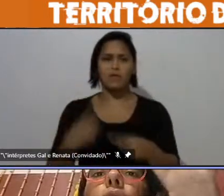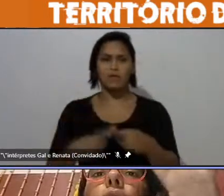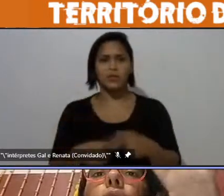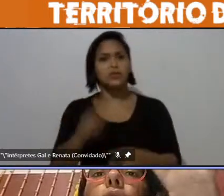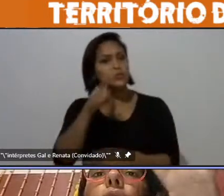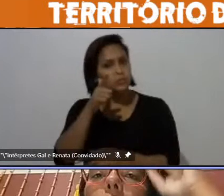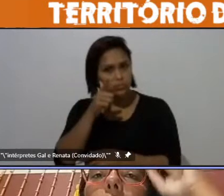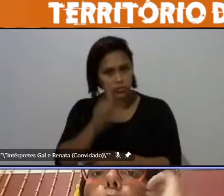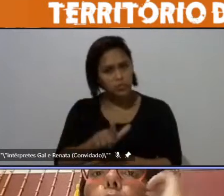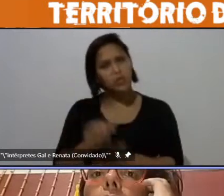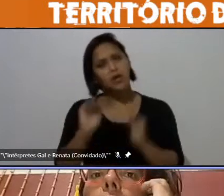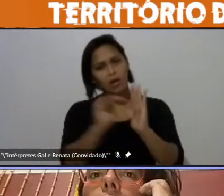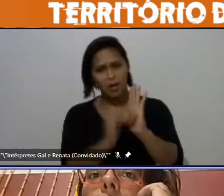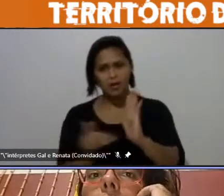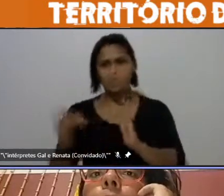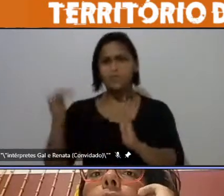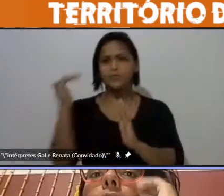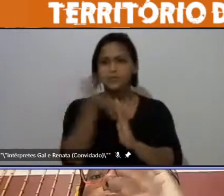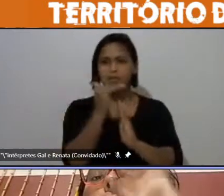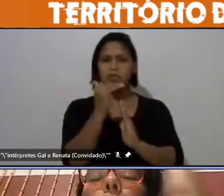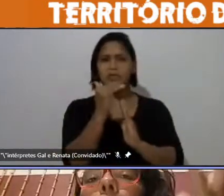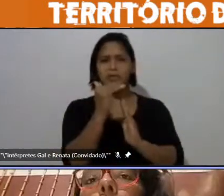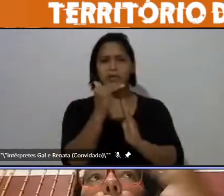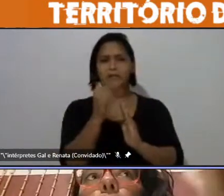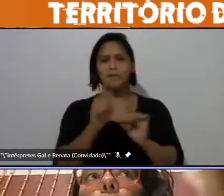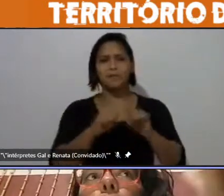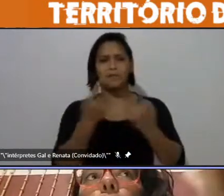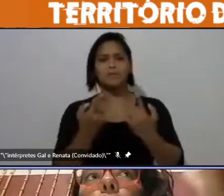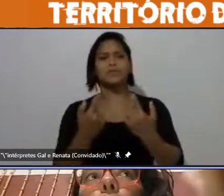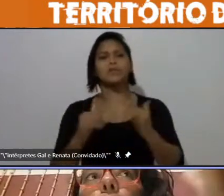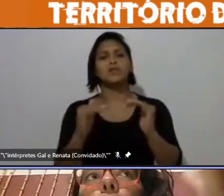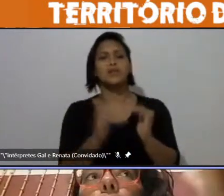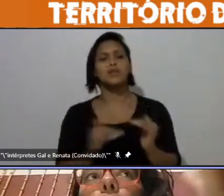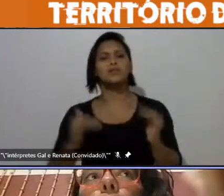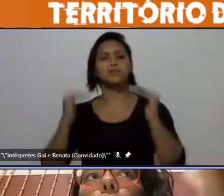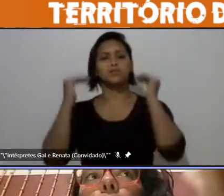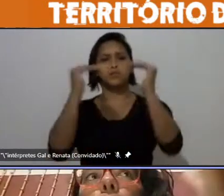conseguido avançar na soberania. Para mim, o principal